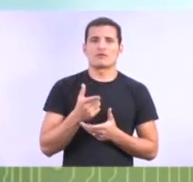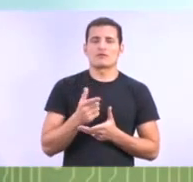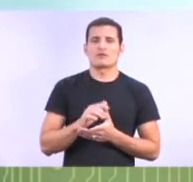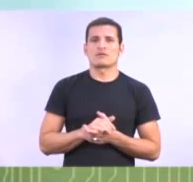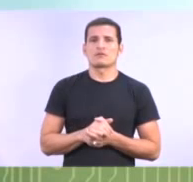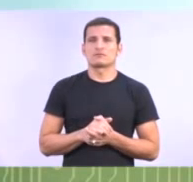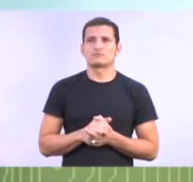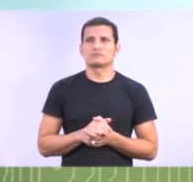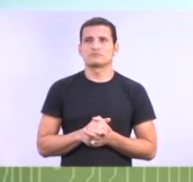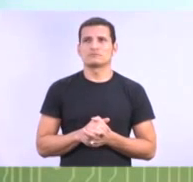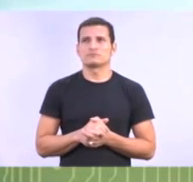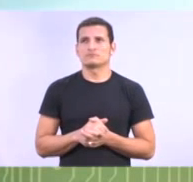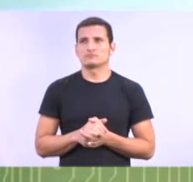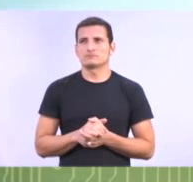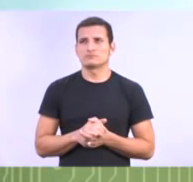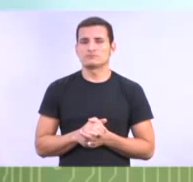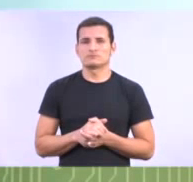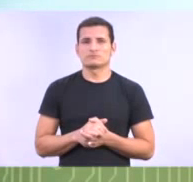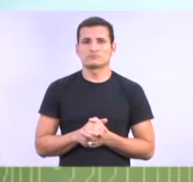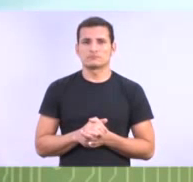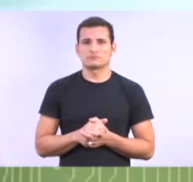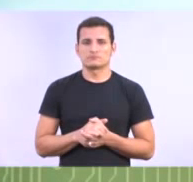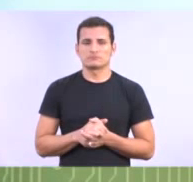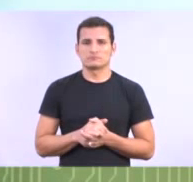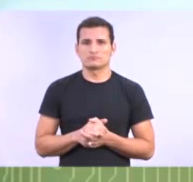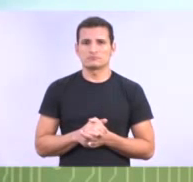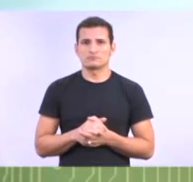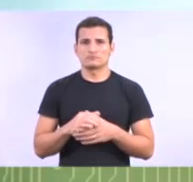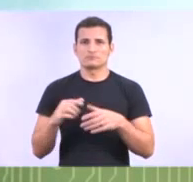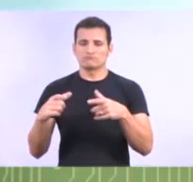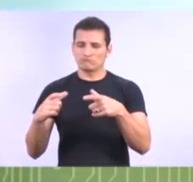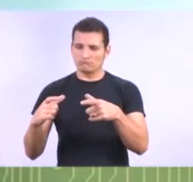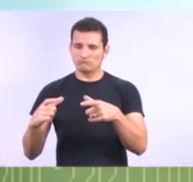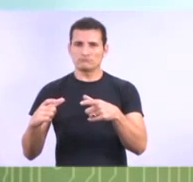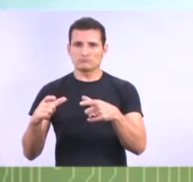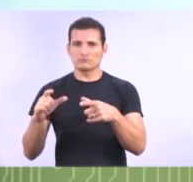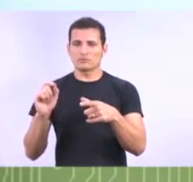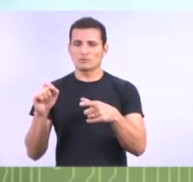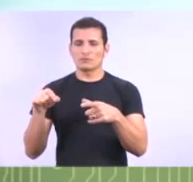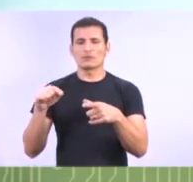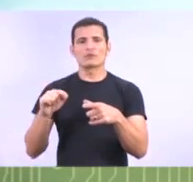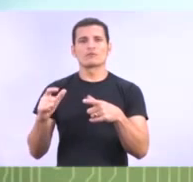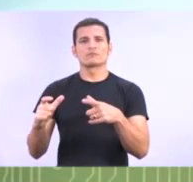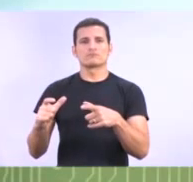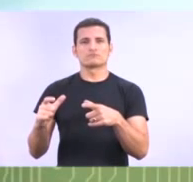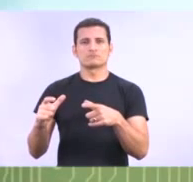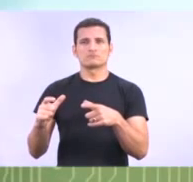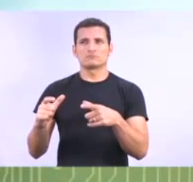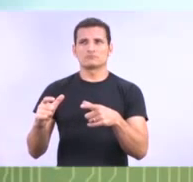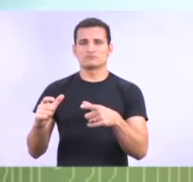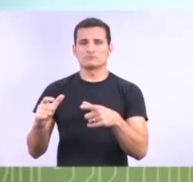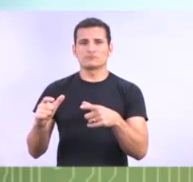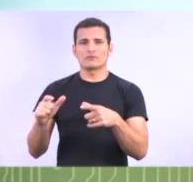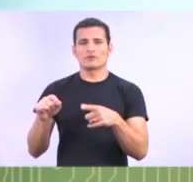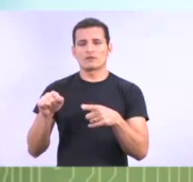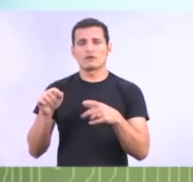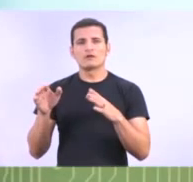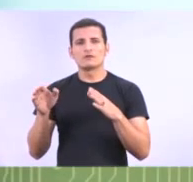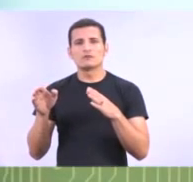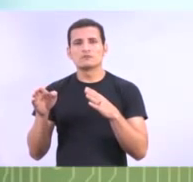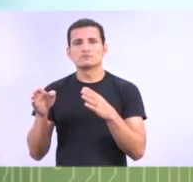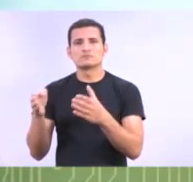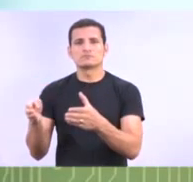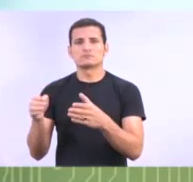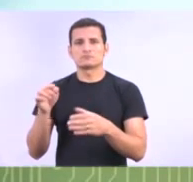fechar uma conexão, por isso switch interruptor, diretamente com um dispositivo específico. Então